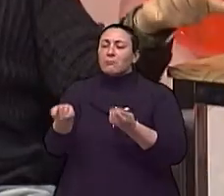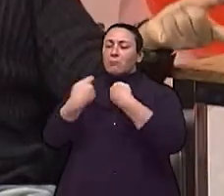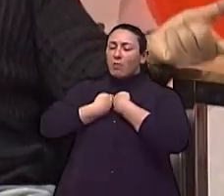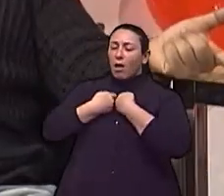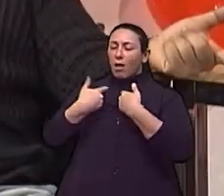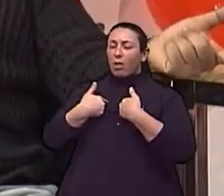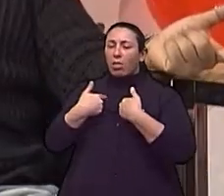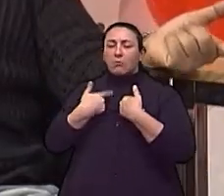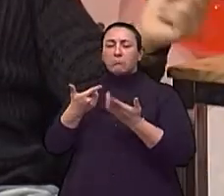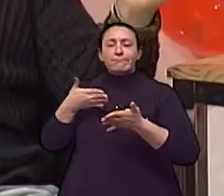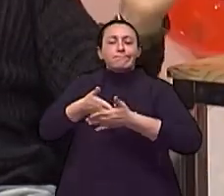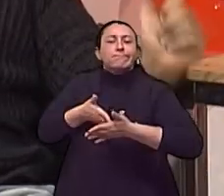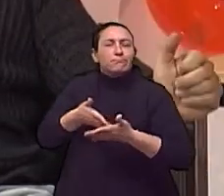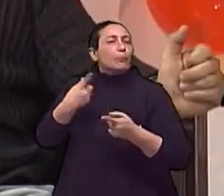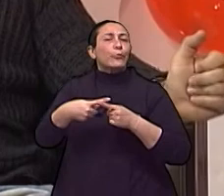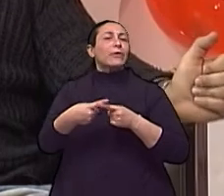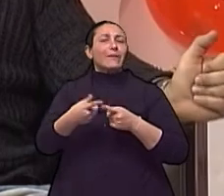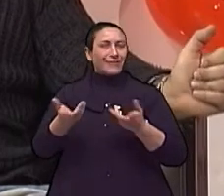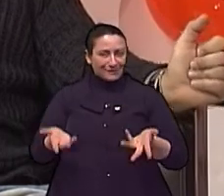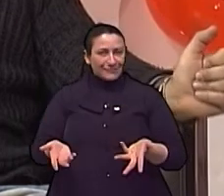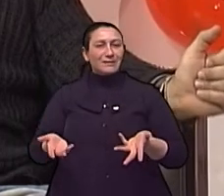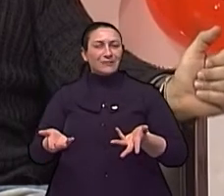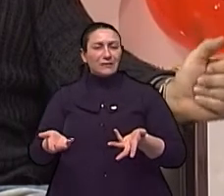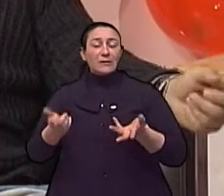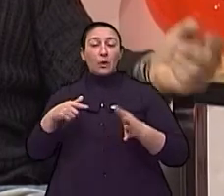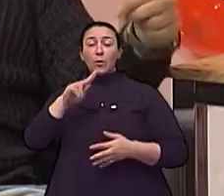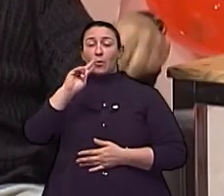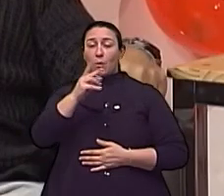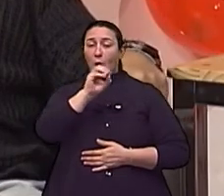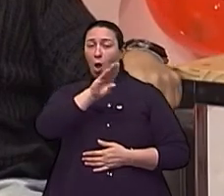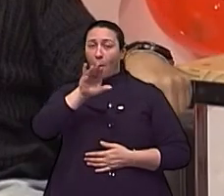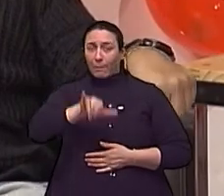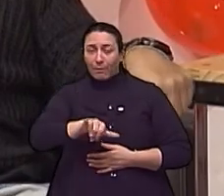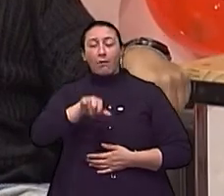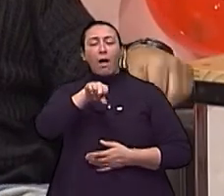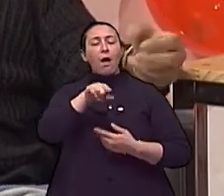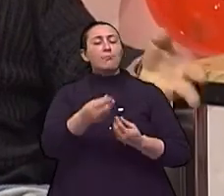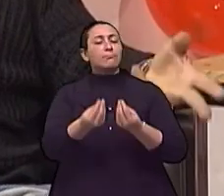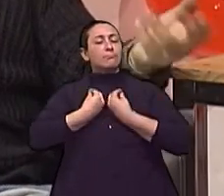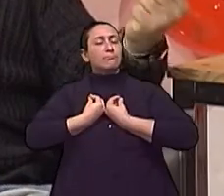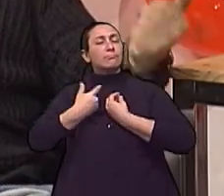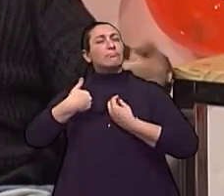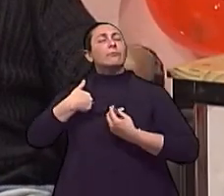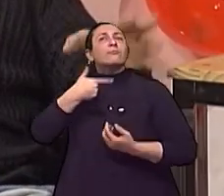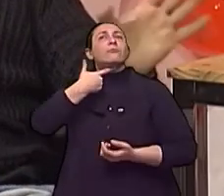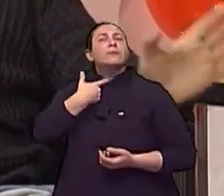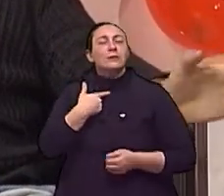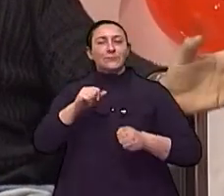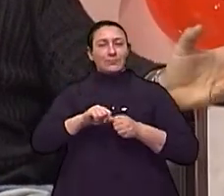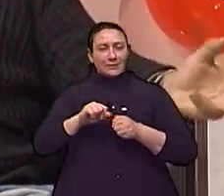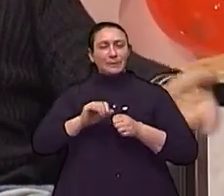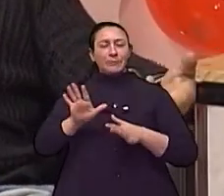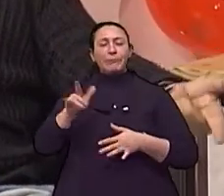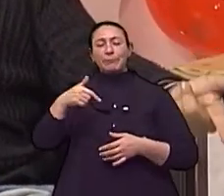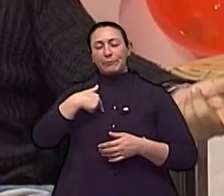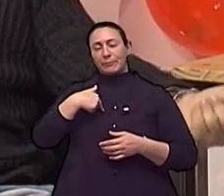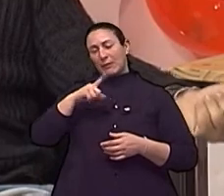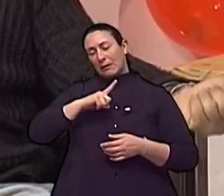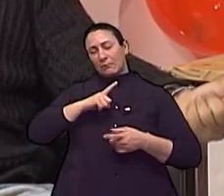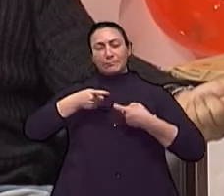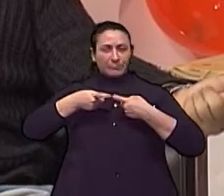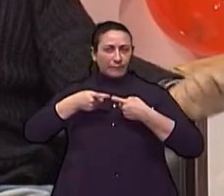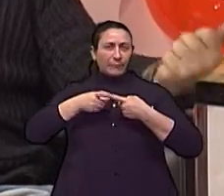Então a partir do Hobby muitas coisas podem a se transformar Eu tenho um pequeno recorte Clínico falaremos nessa em